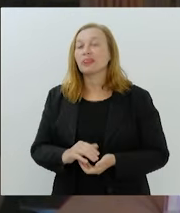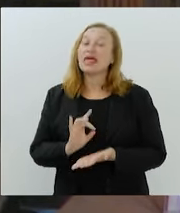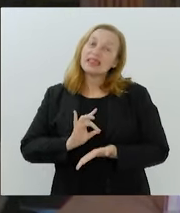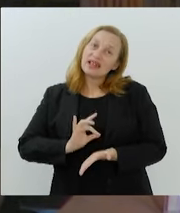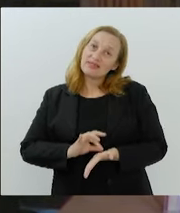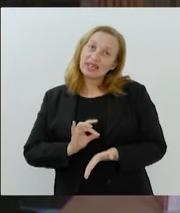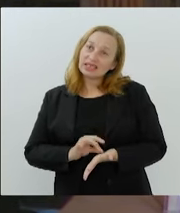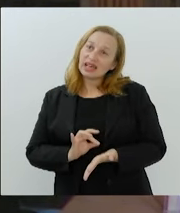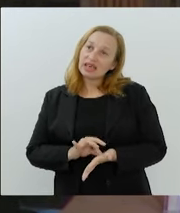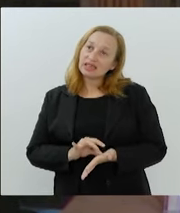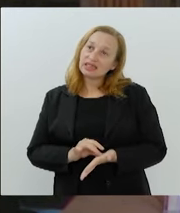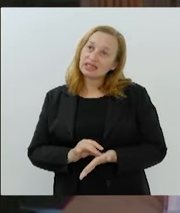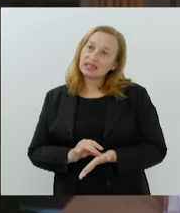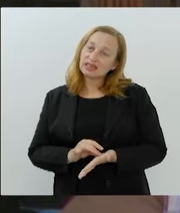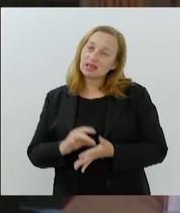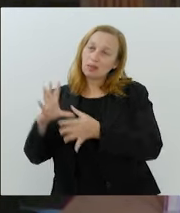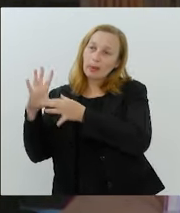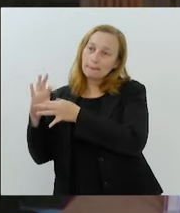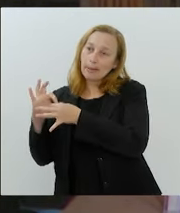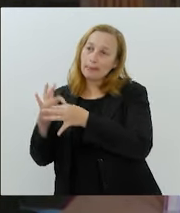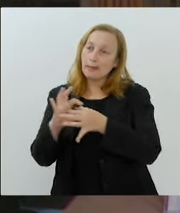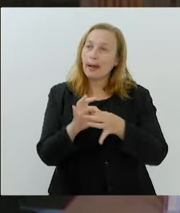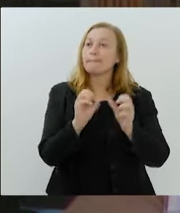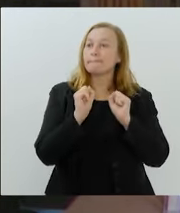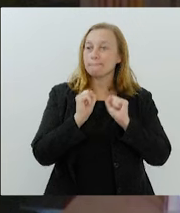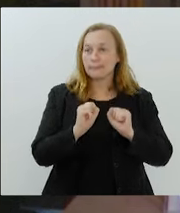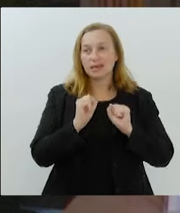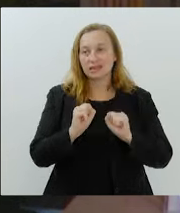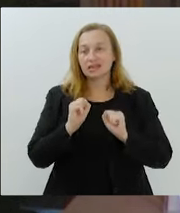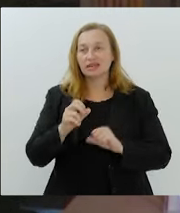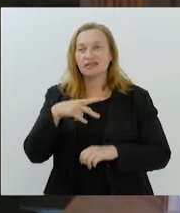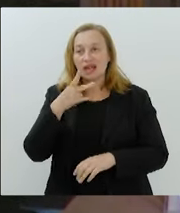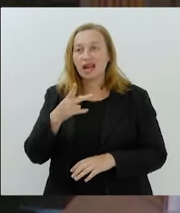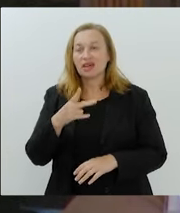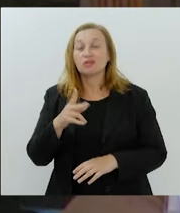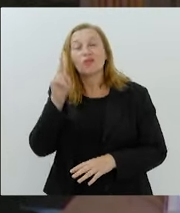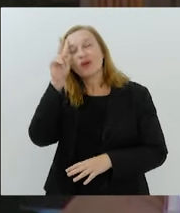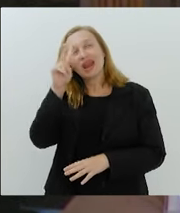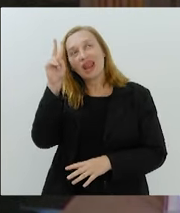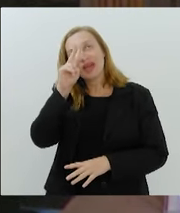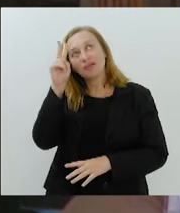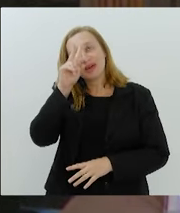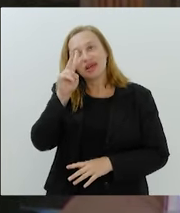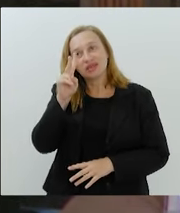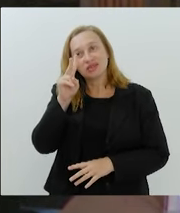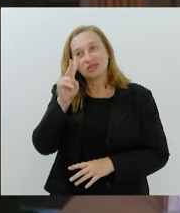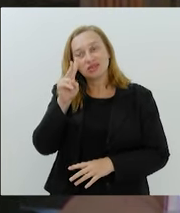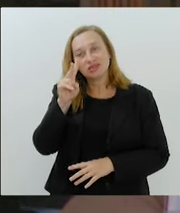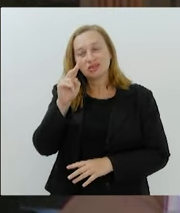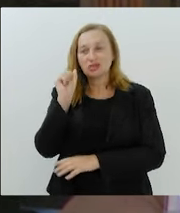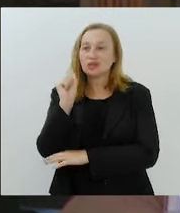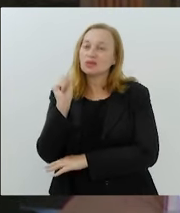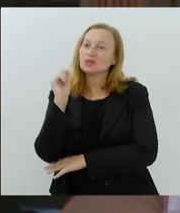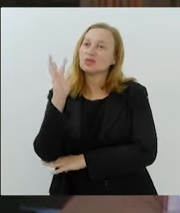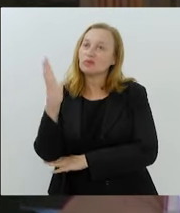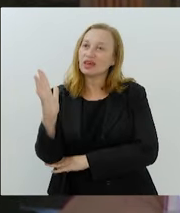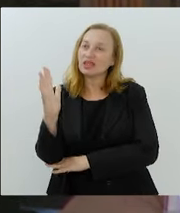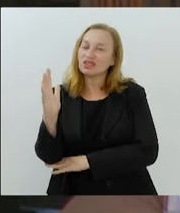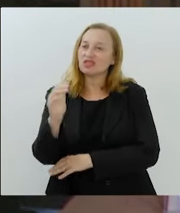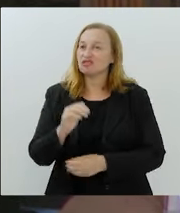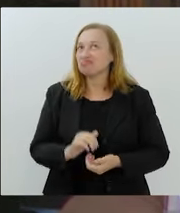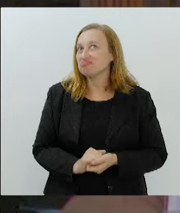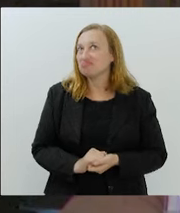é uma linhagem, eu poderia dizer, onde a gente relembra de um meio ambiente que não é um meio